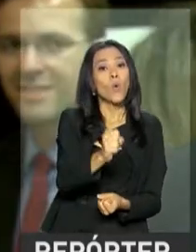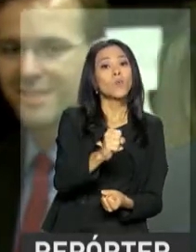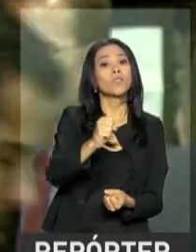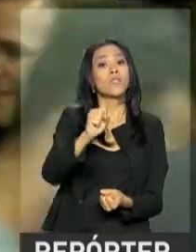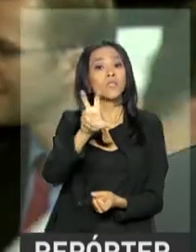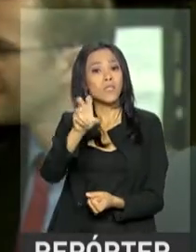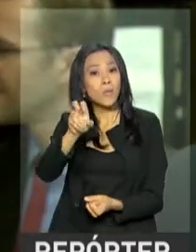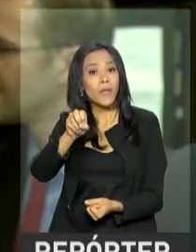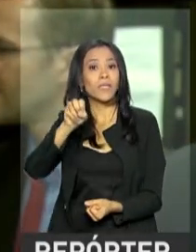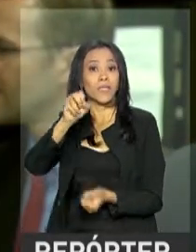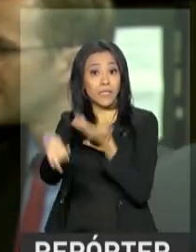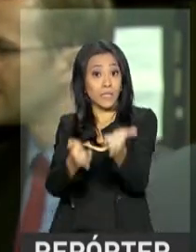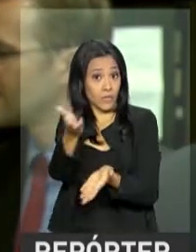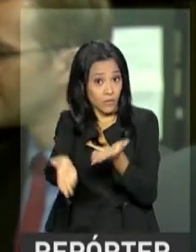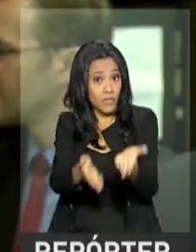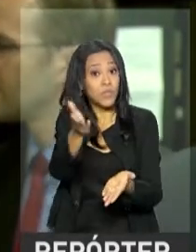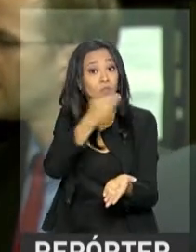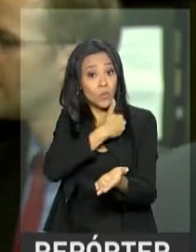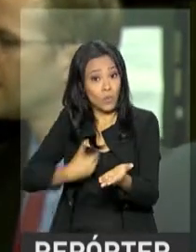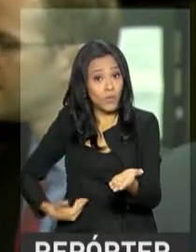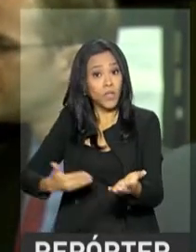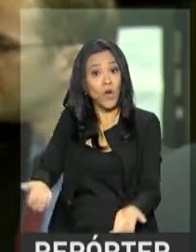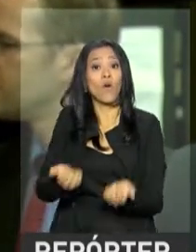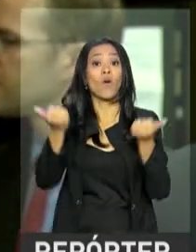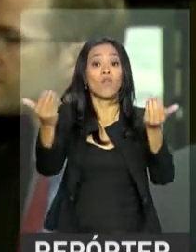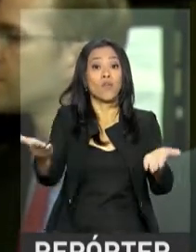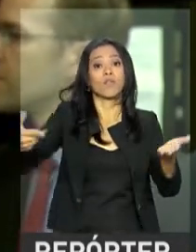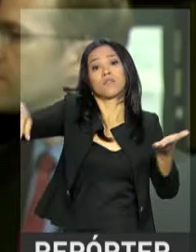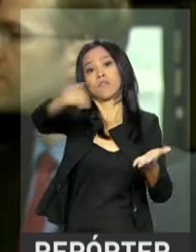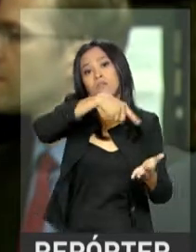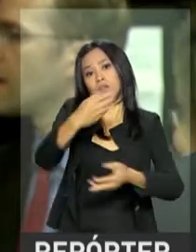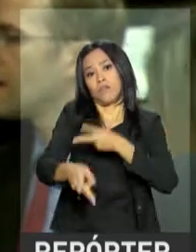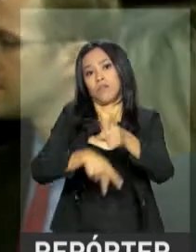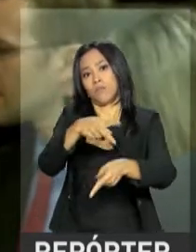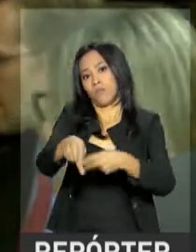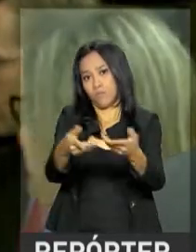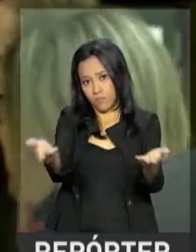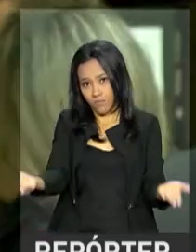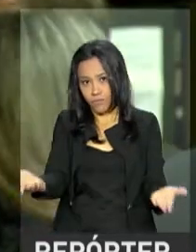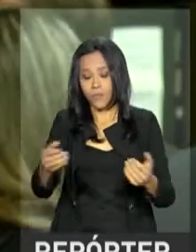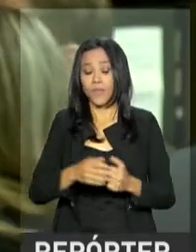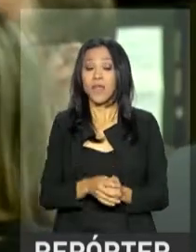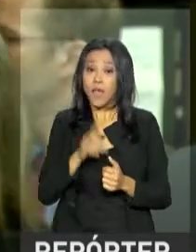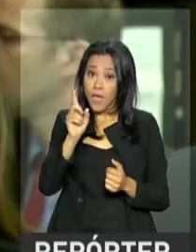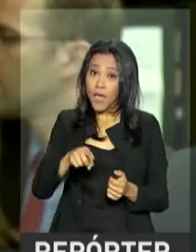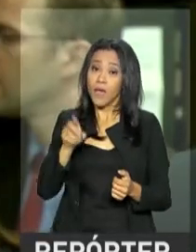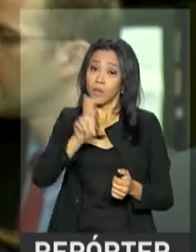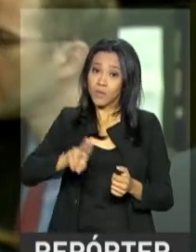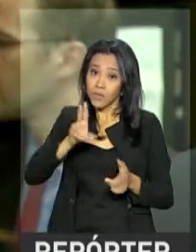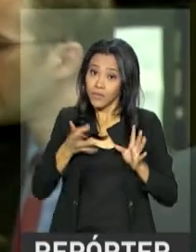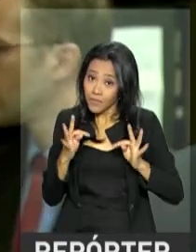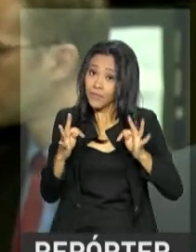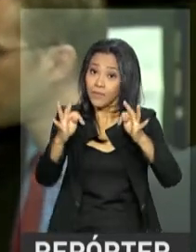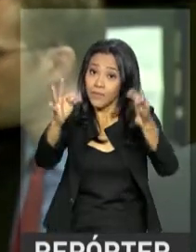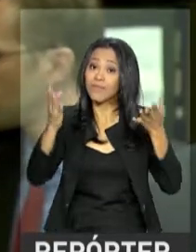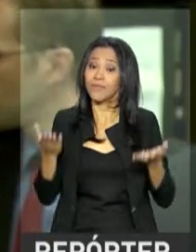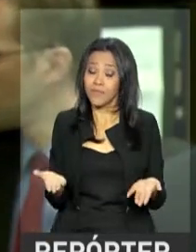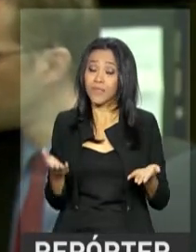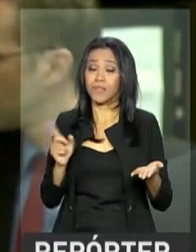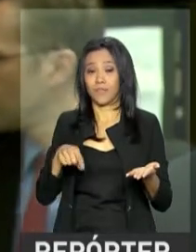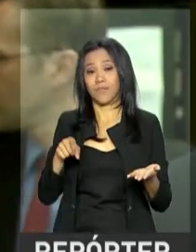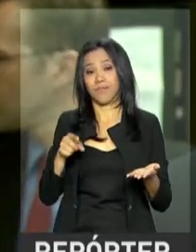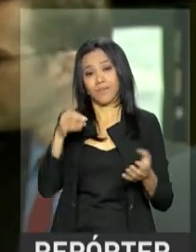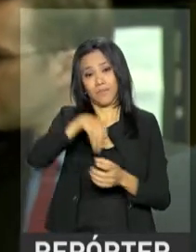serviços públicos prestados de forma digital serviços públicos digitais digitais são a nova fronteira da